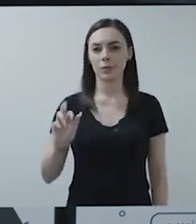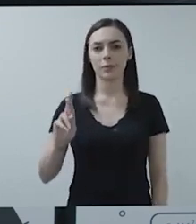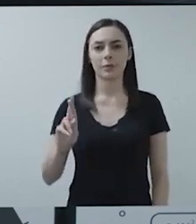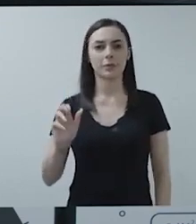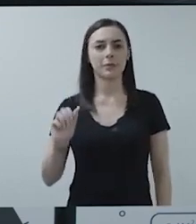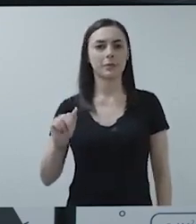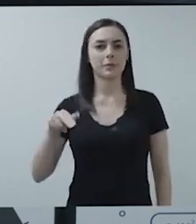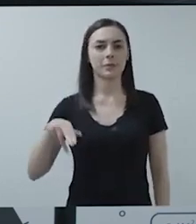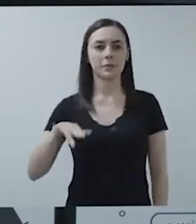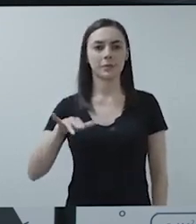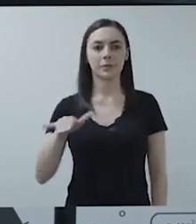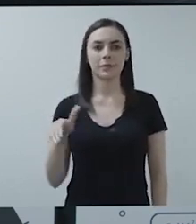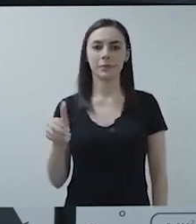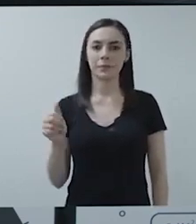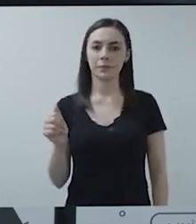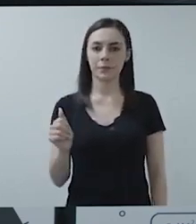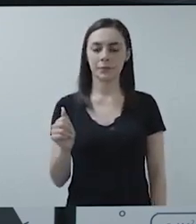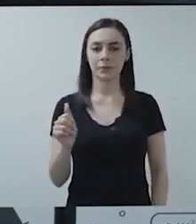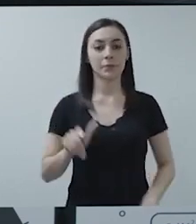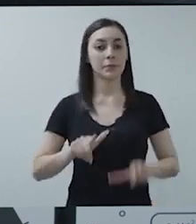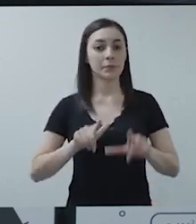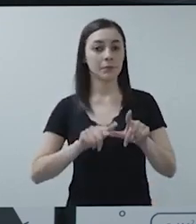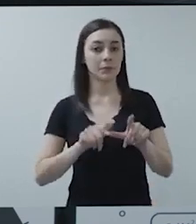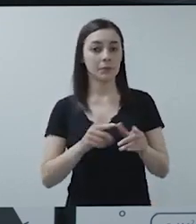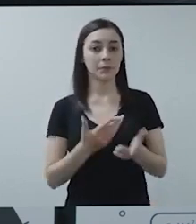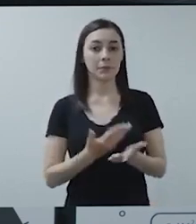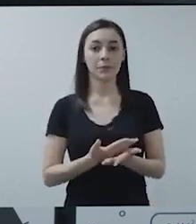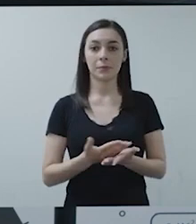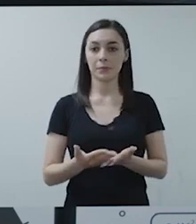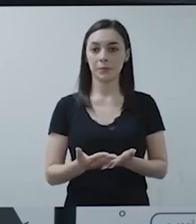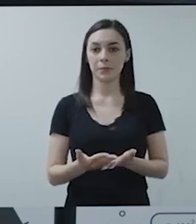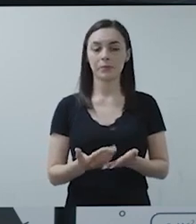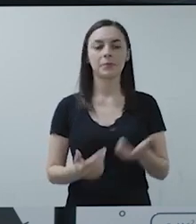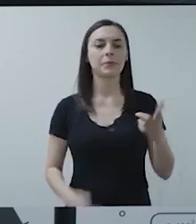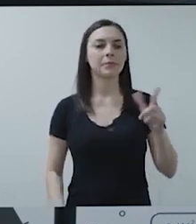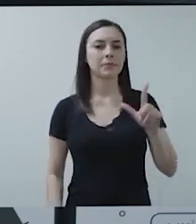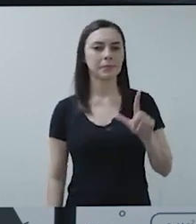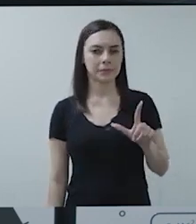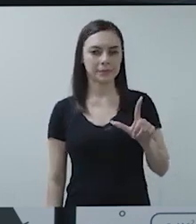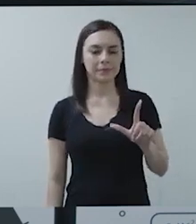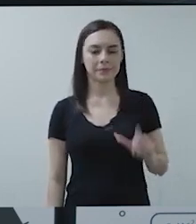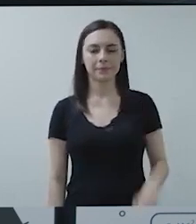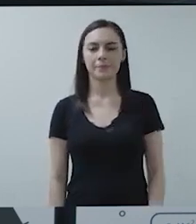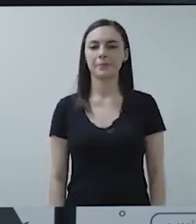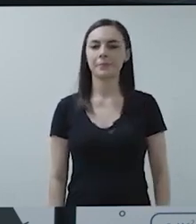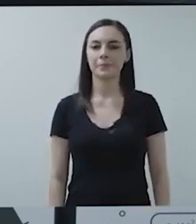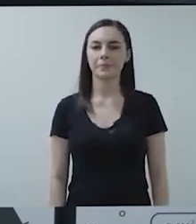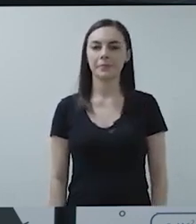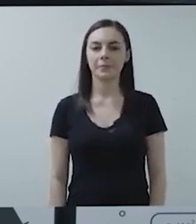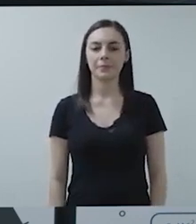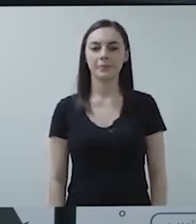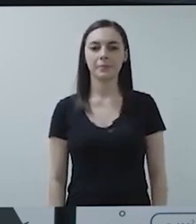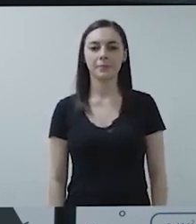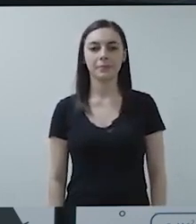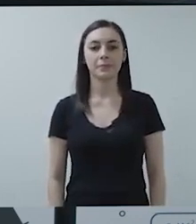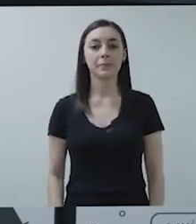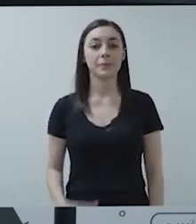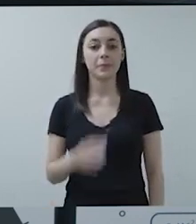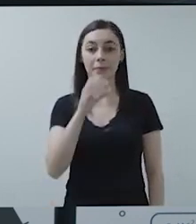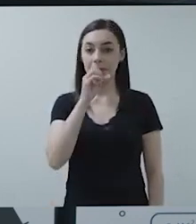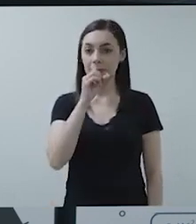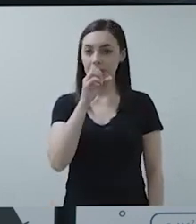Laranja. Começa com a letra L. L, então,